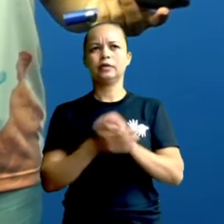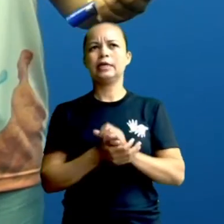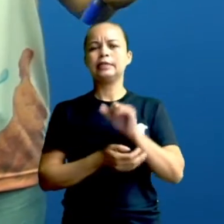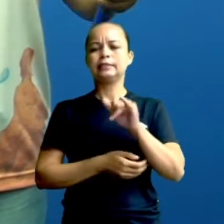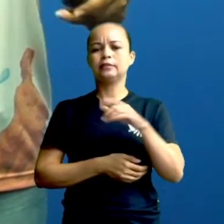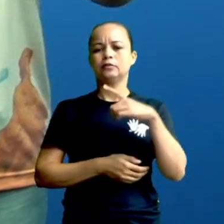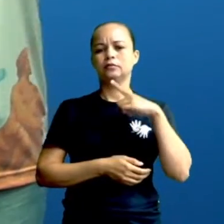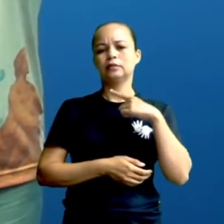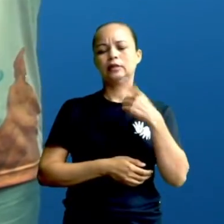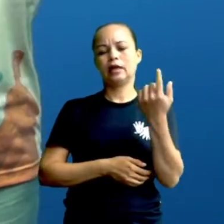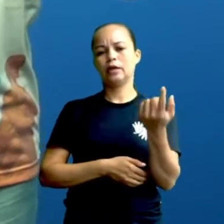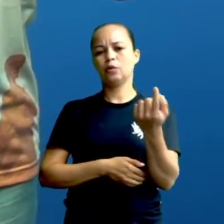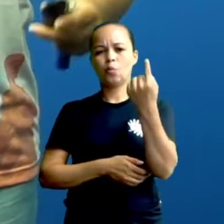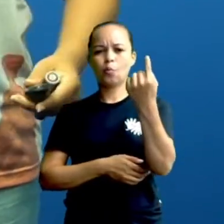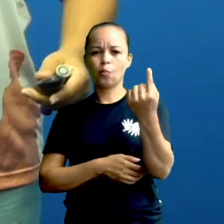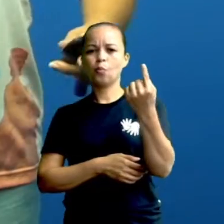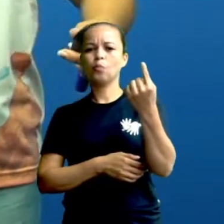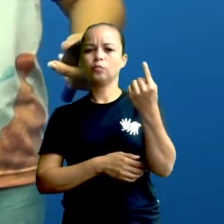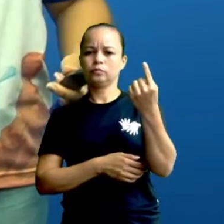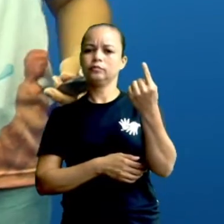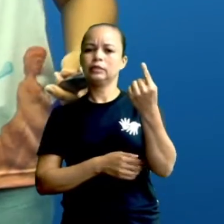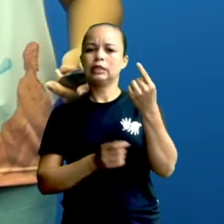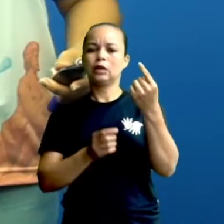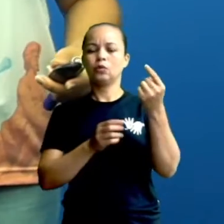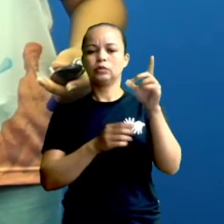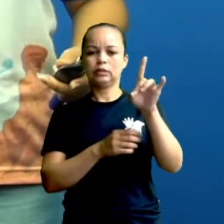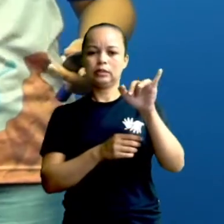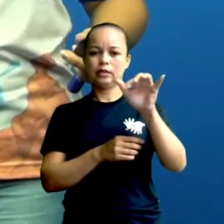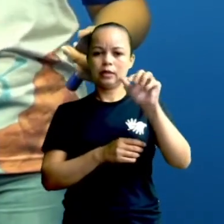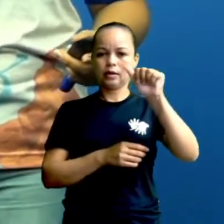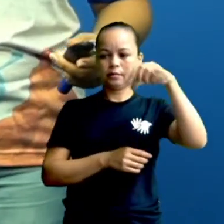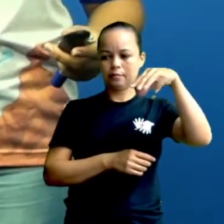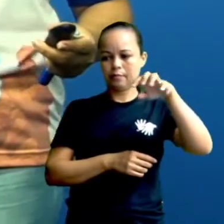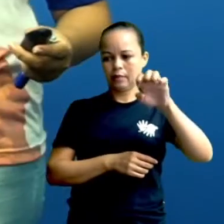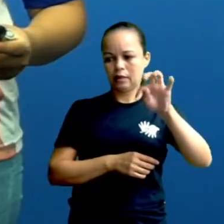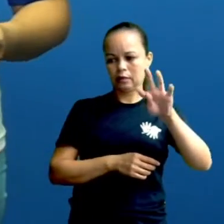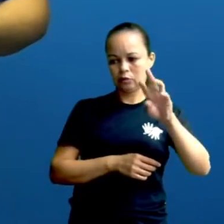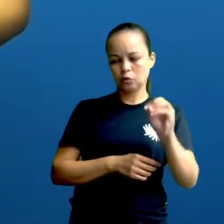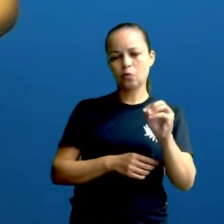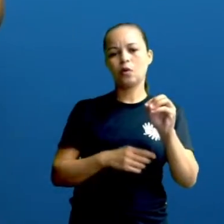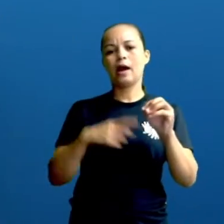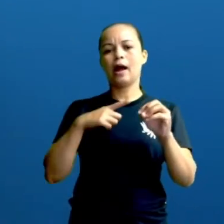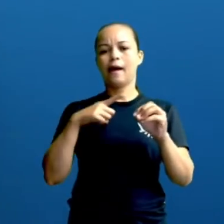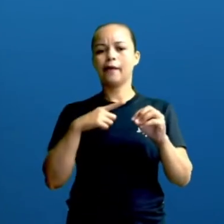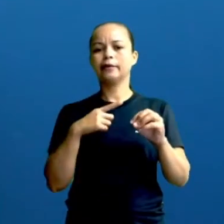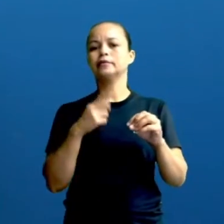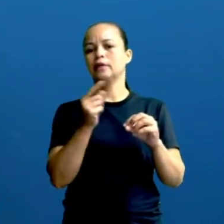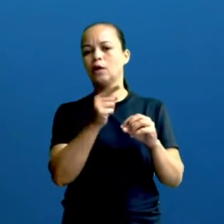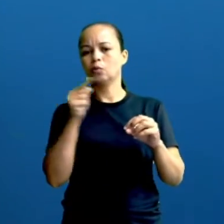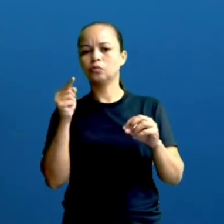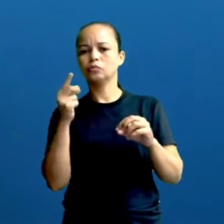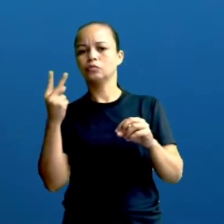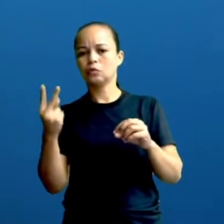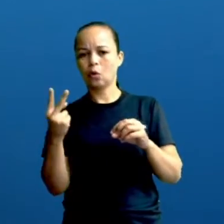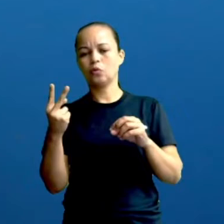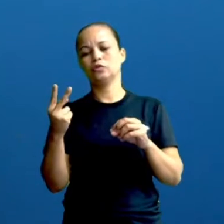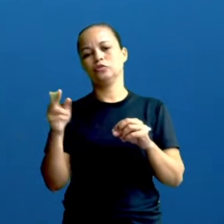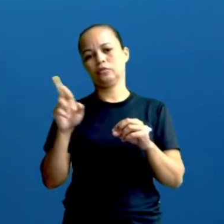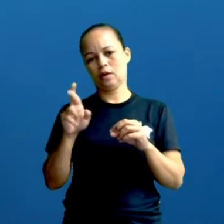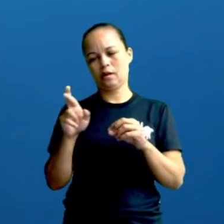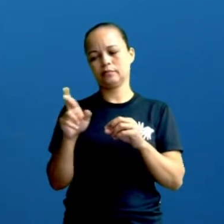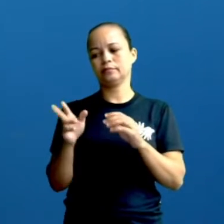1, o diâmetro é o dobro, 2. Tá certo? Então, a gente sempre tem que lembrar disso, tá? Então, vamos